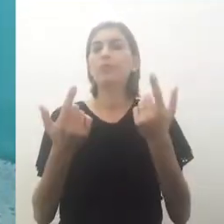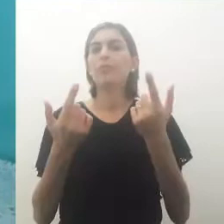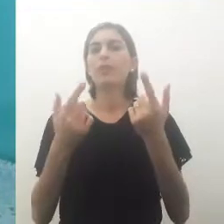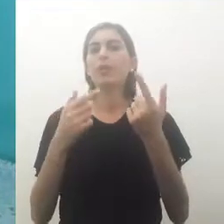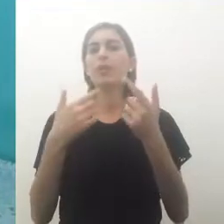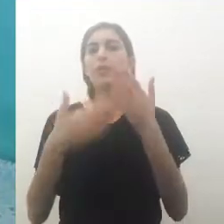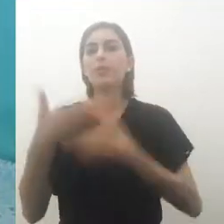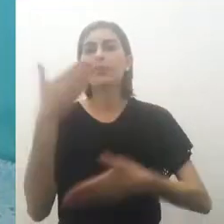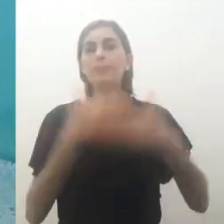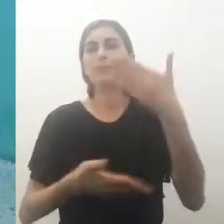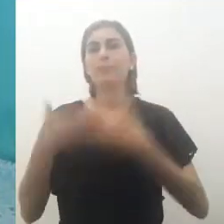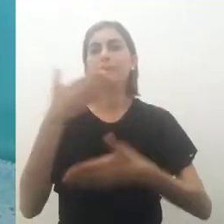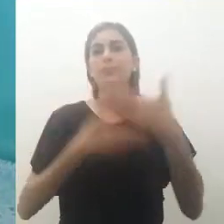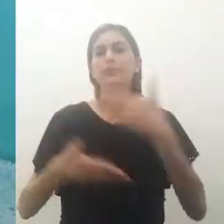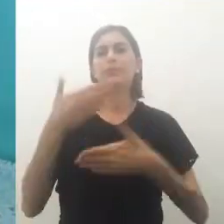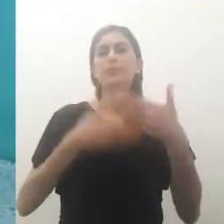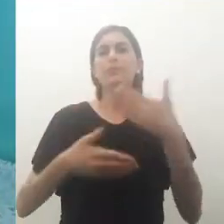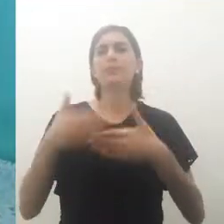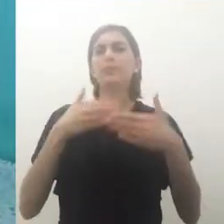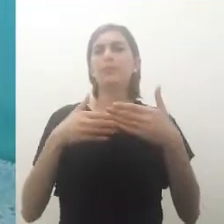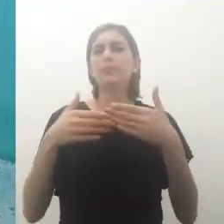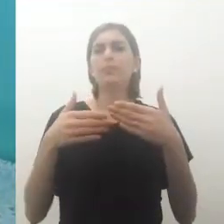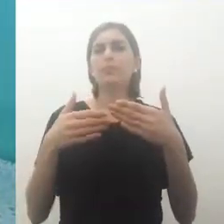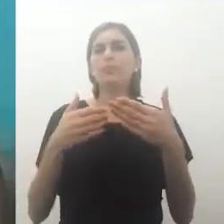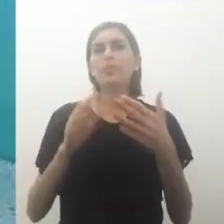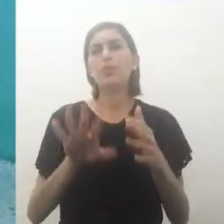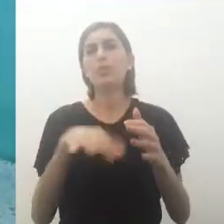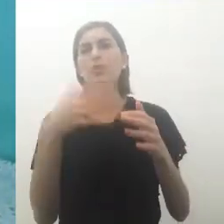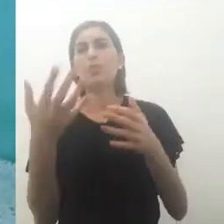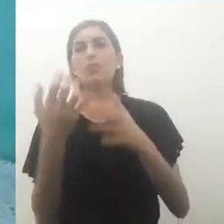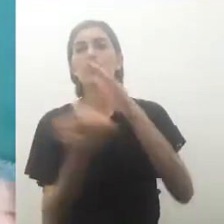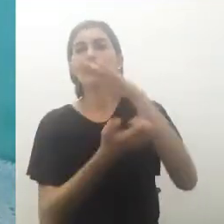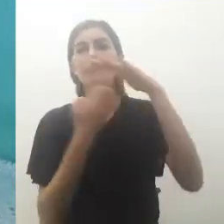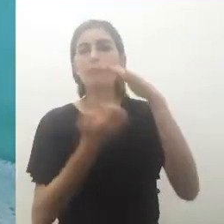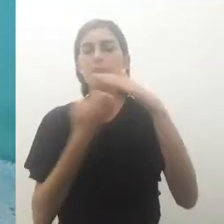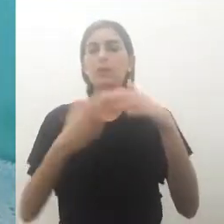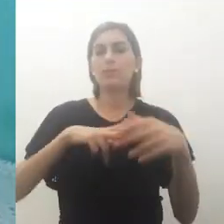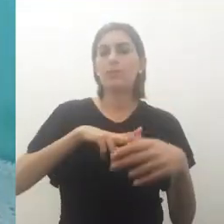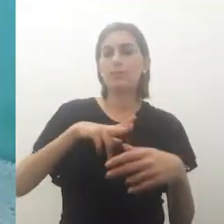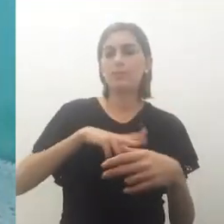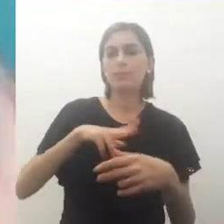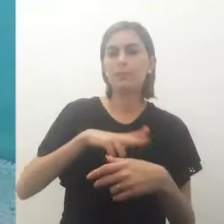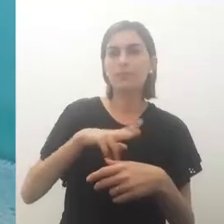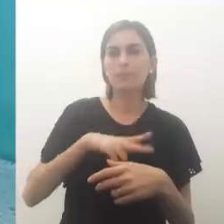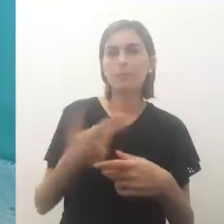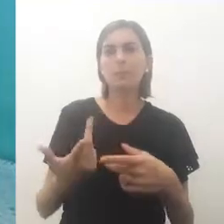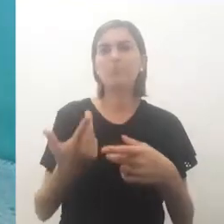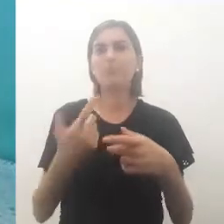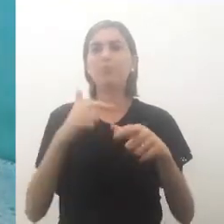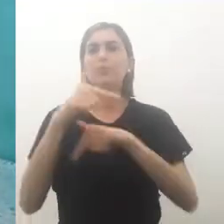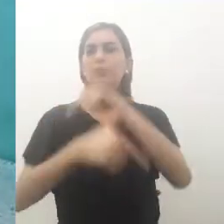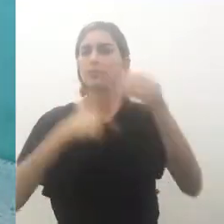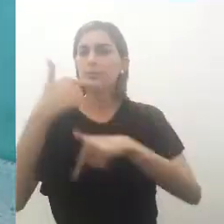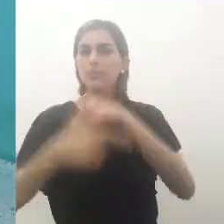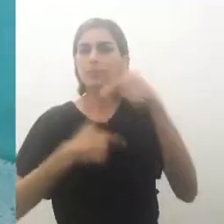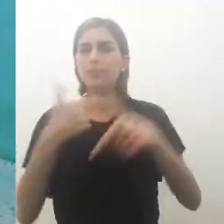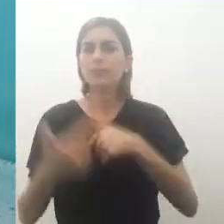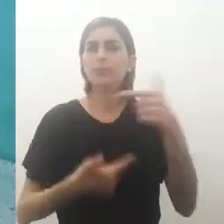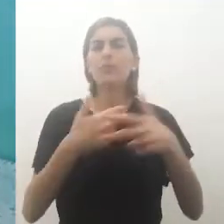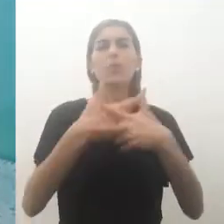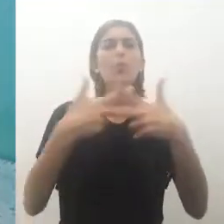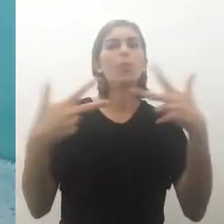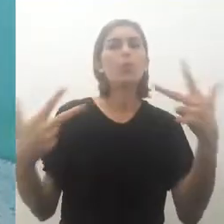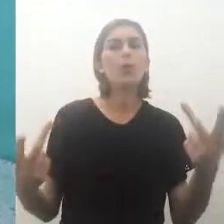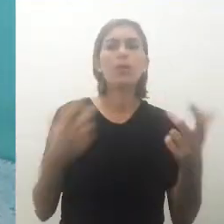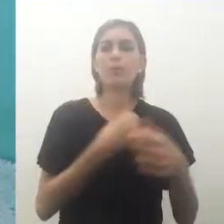na relação do Estado com as empresas privadas, as questões trabalhistas, a